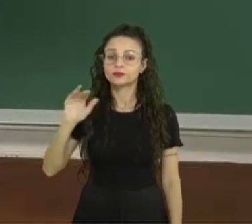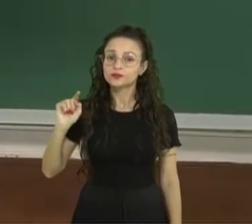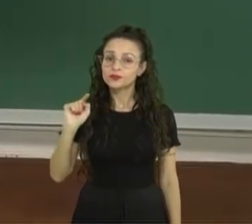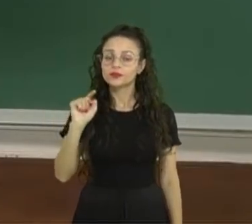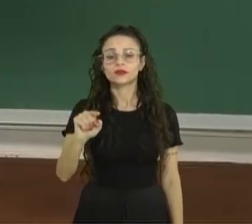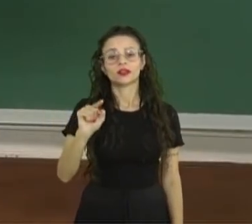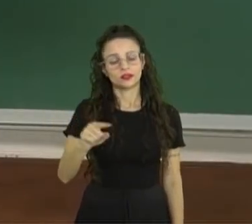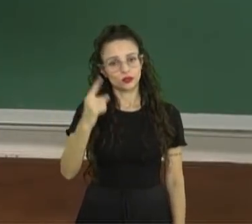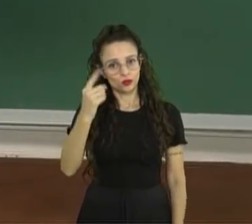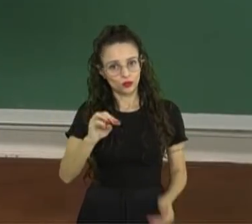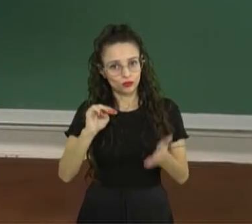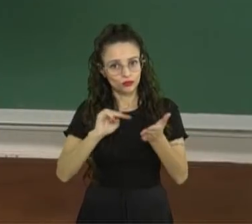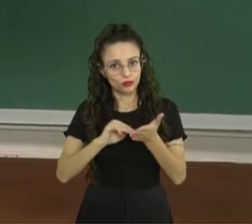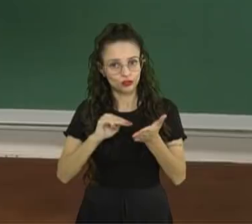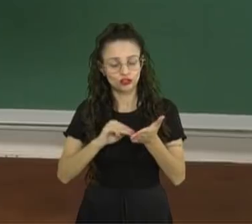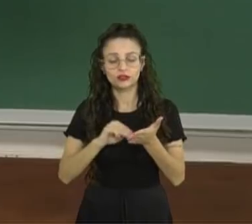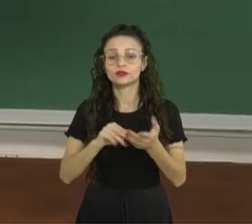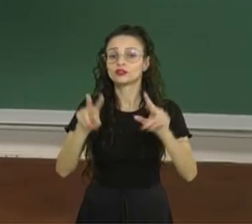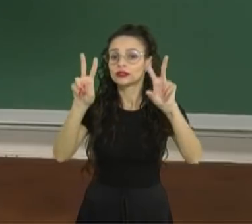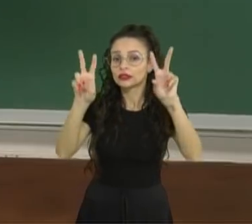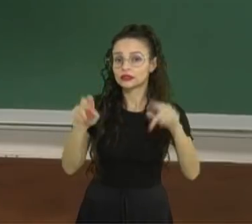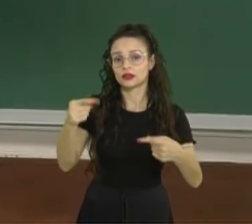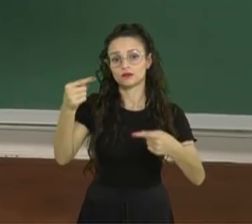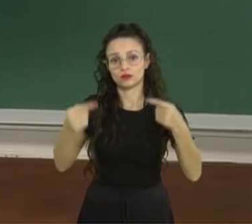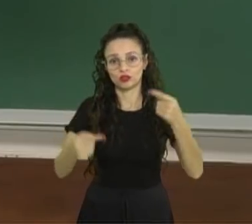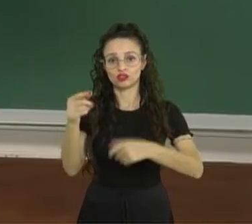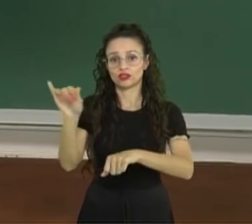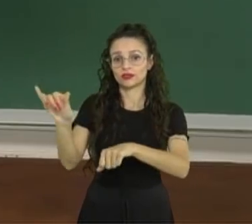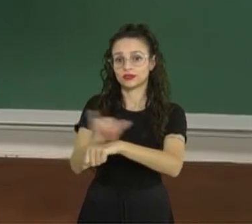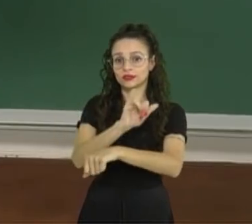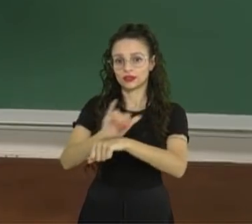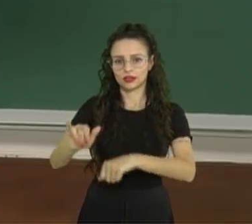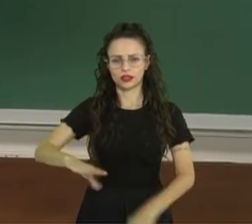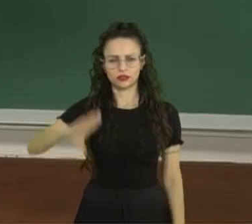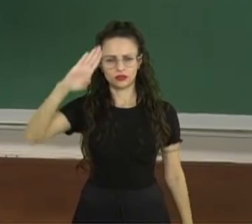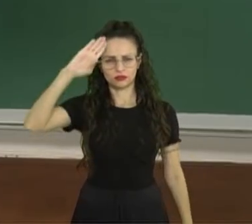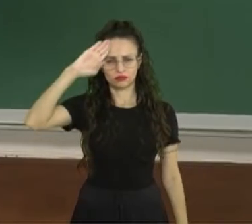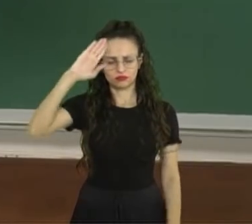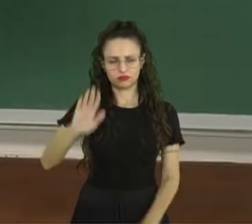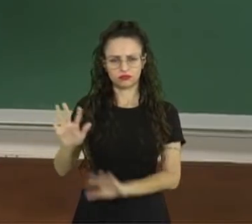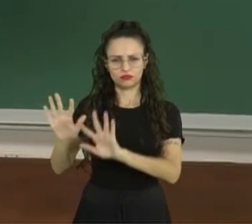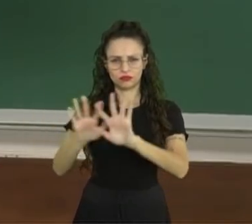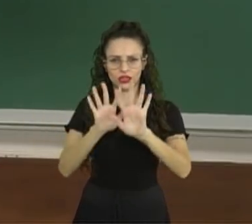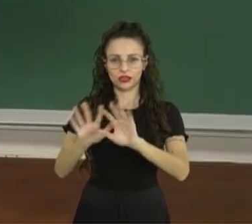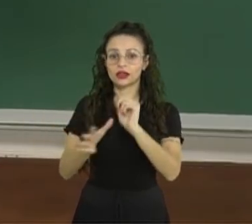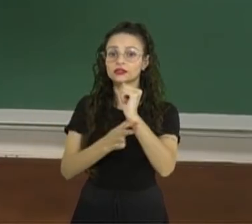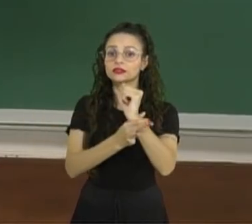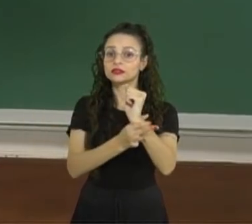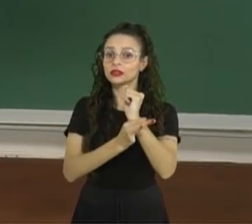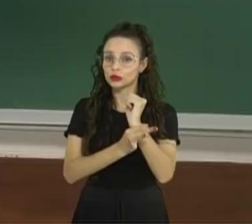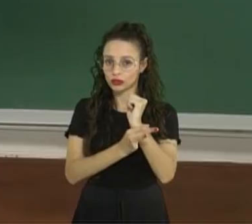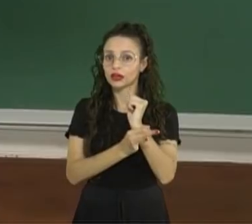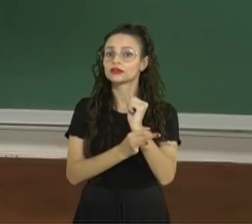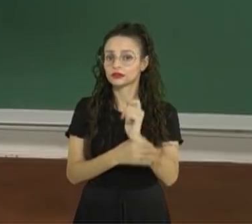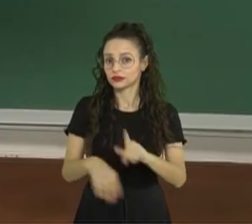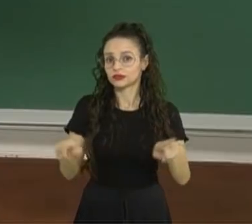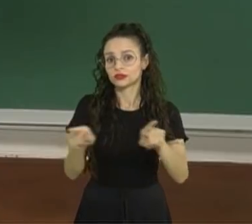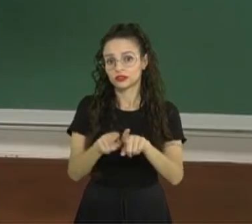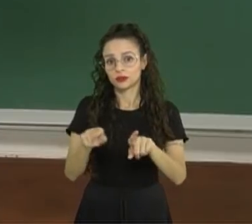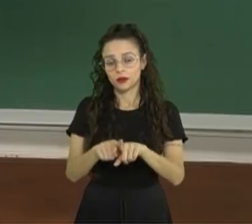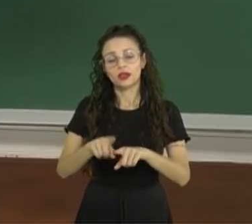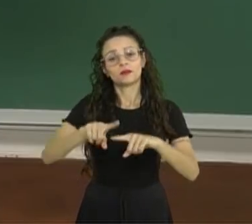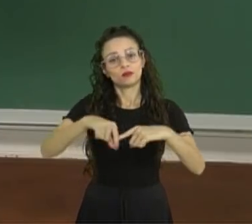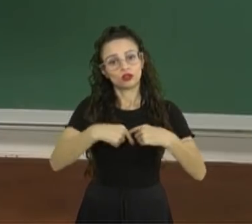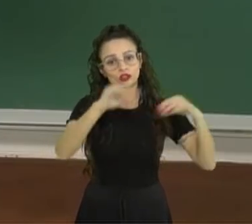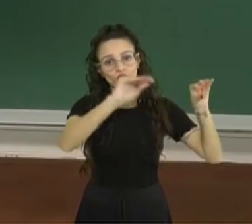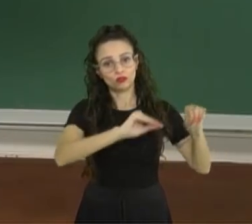Esse foi um motivo, uma questão política, uma questão de estratégia militar, de segurança, que faz mudar